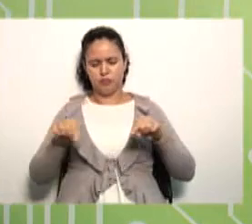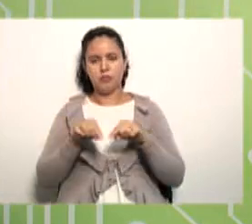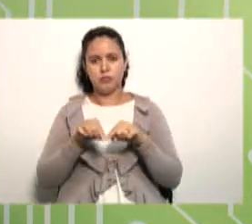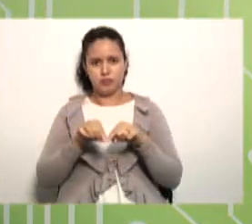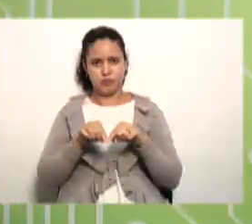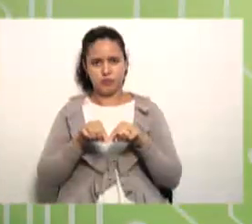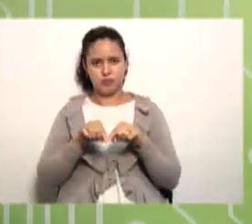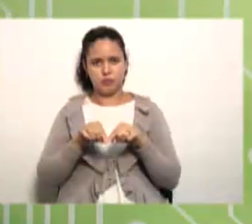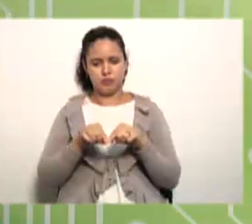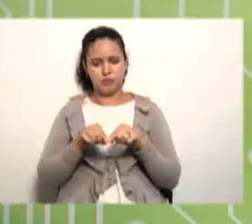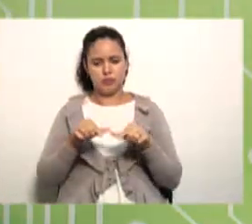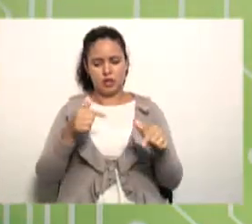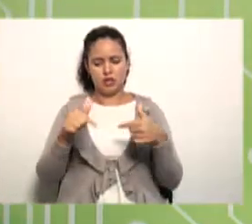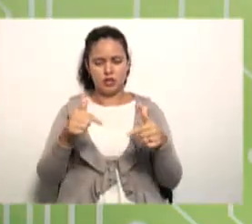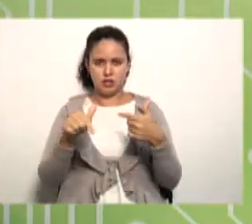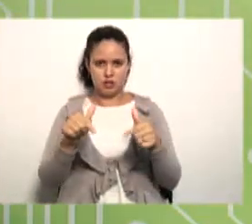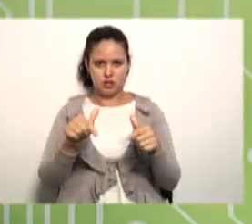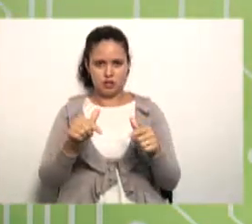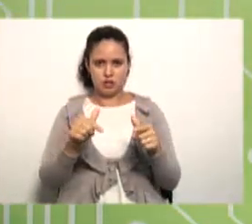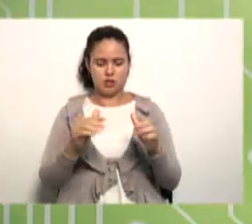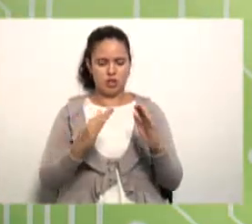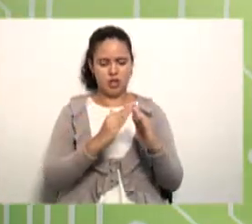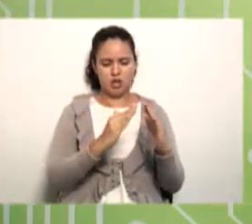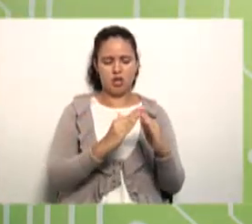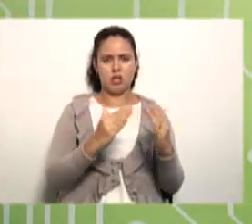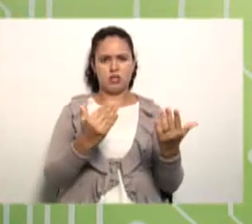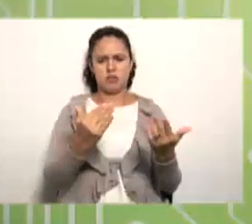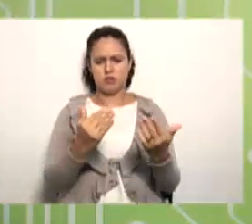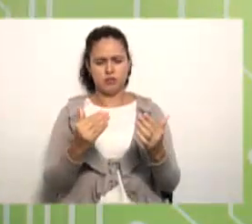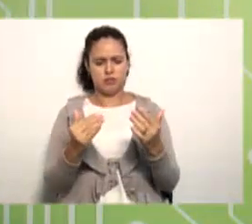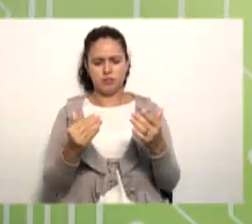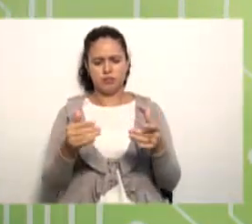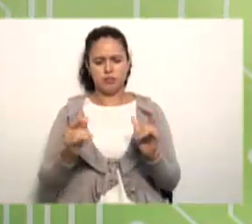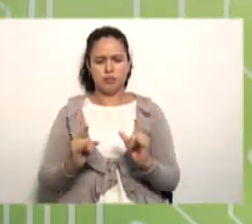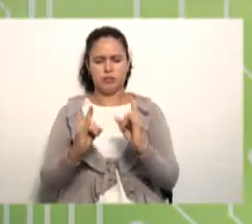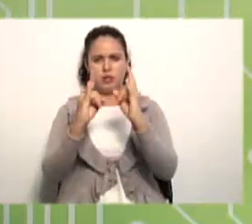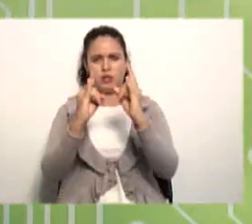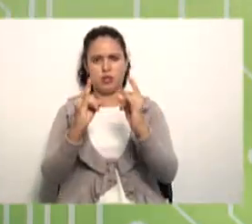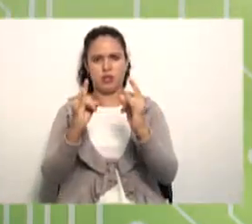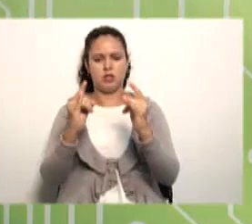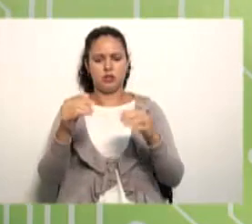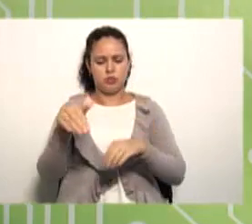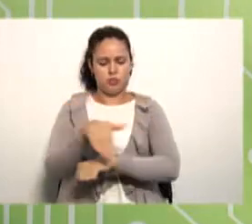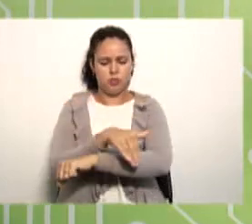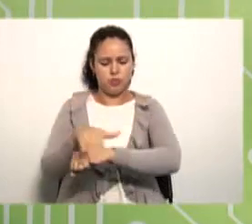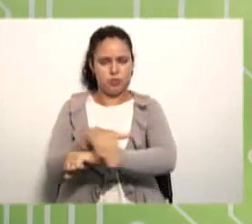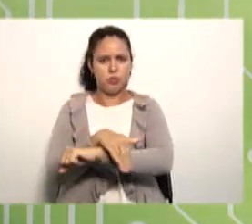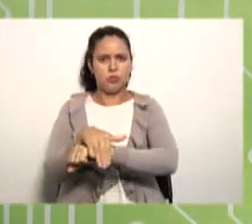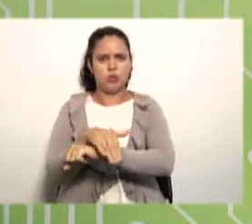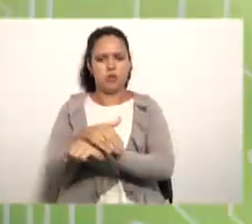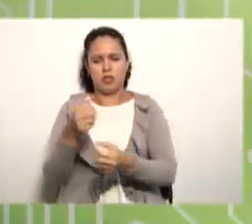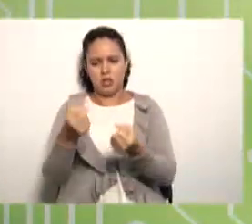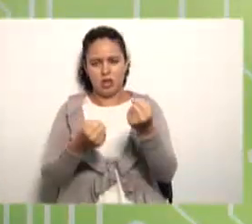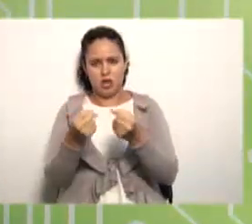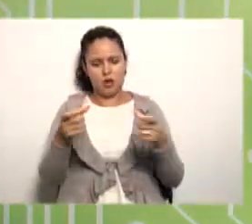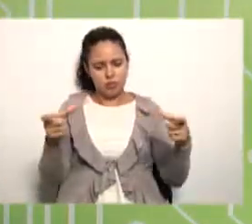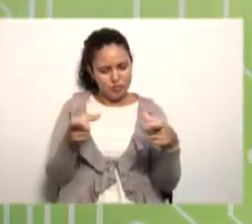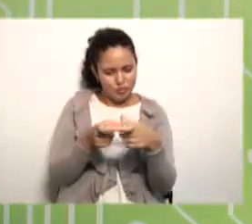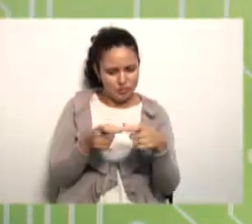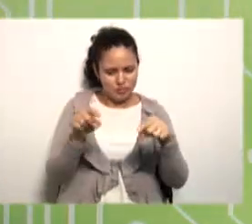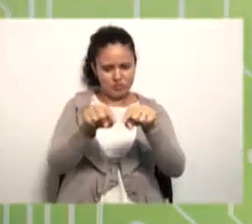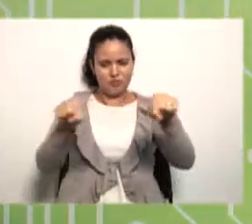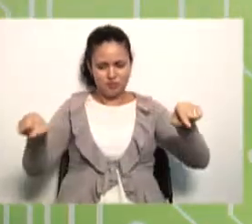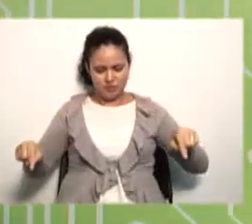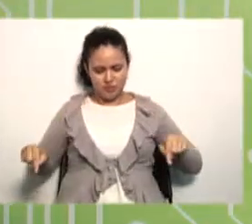simplificação da realidade. A gente tem numa maquete os mesmos símbolos do que a gente tem na vida real. A gente tem a ruazinha ali, mas não é de verdade. A gente tem